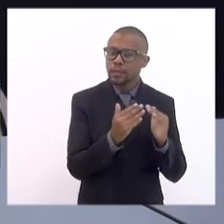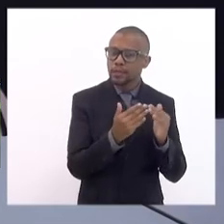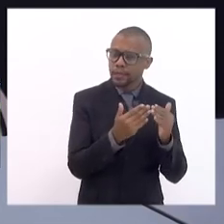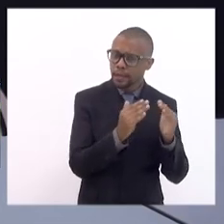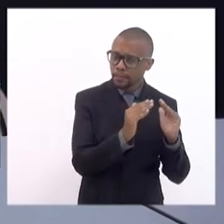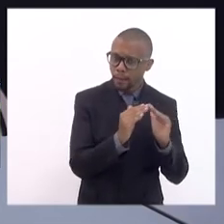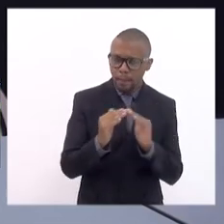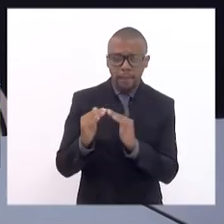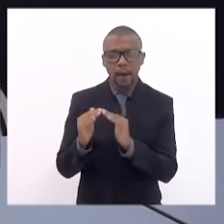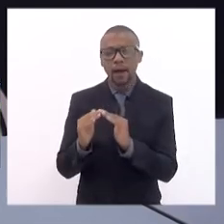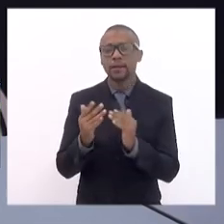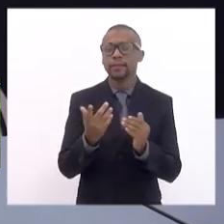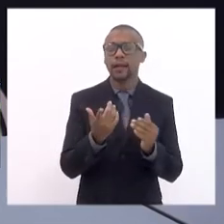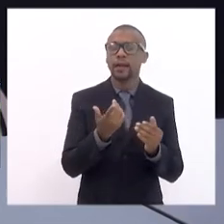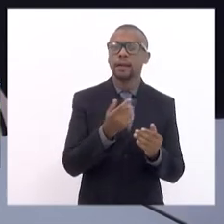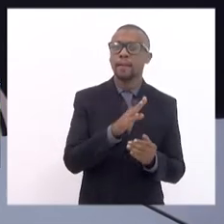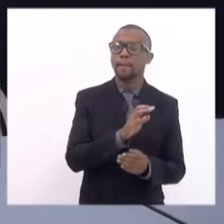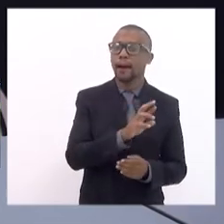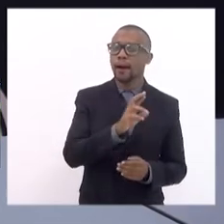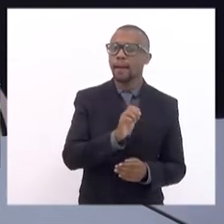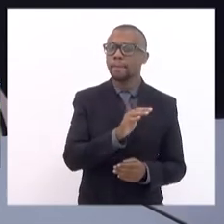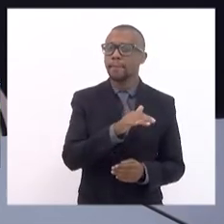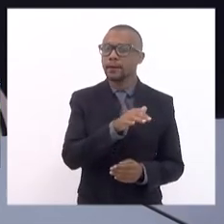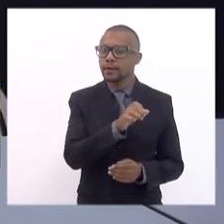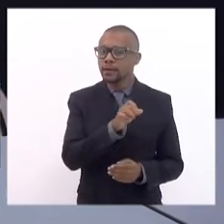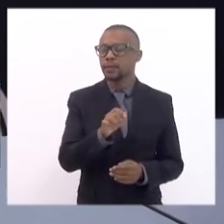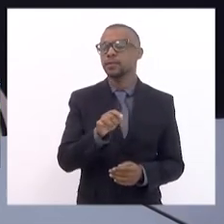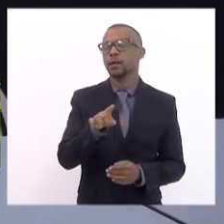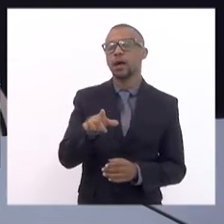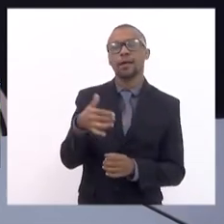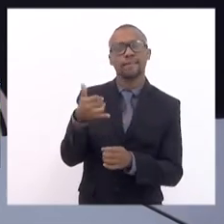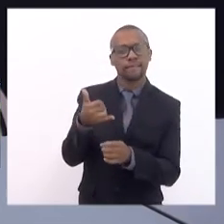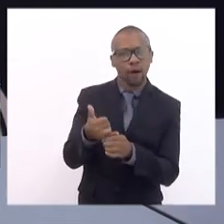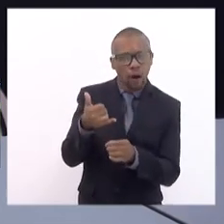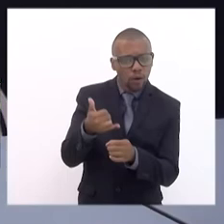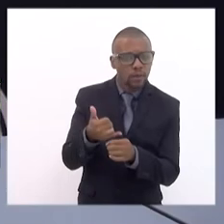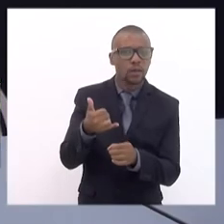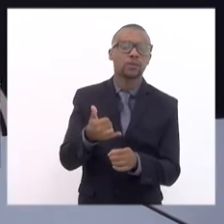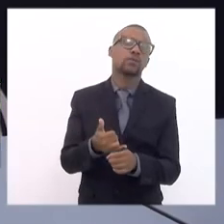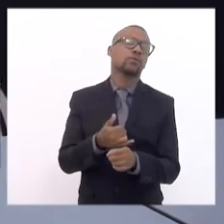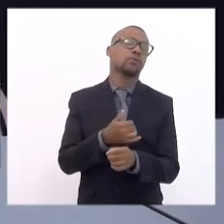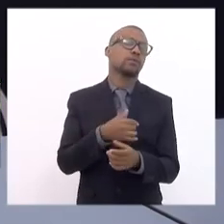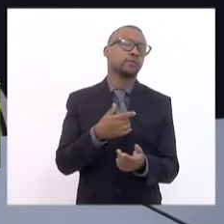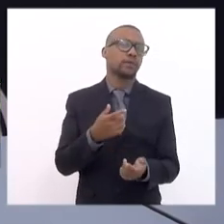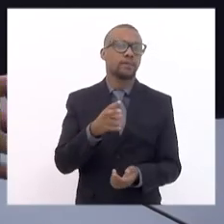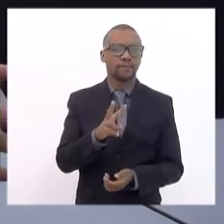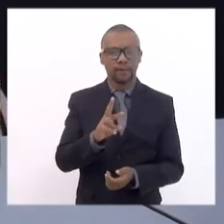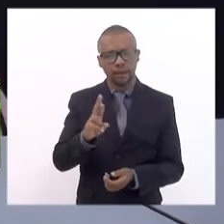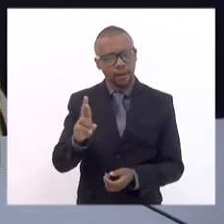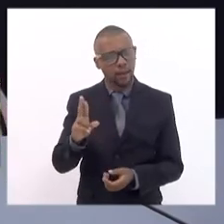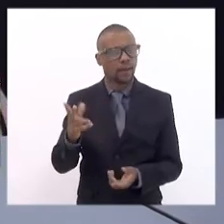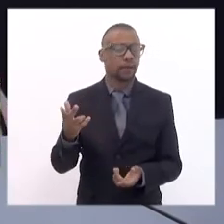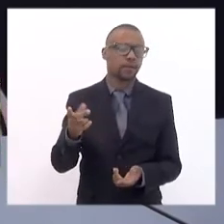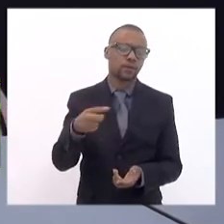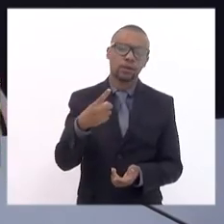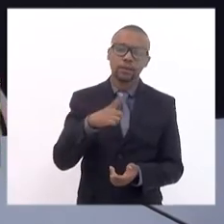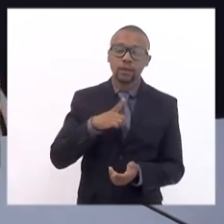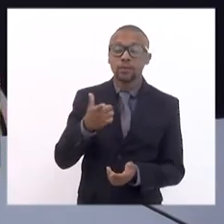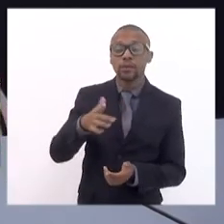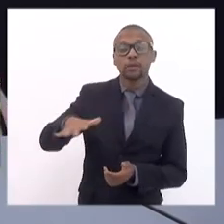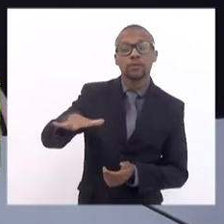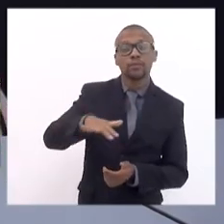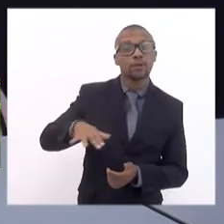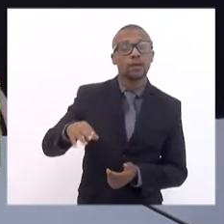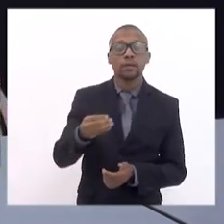mais 47 para serem inauguradas. E com as inaugurações, a gente vai dando esse espaço para o EcoSol entrar